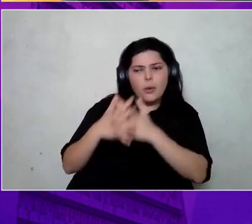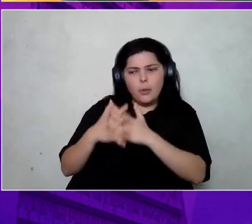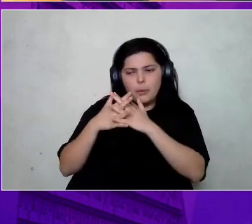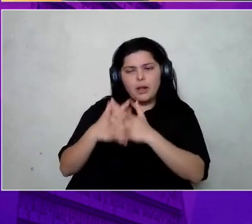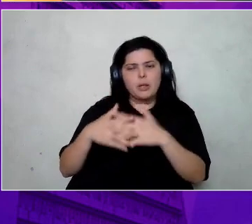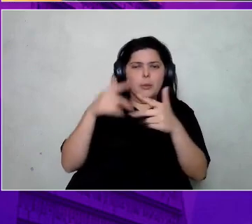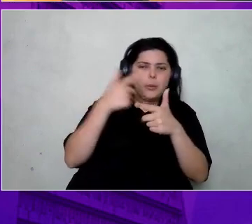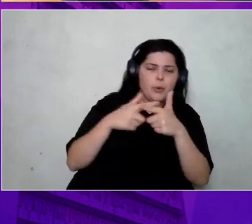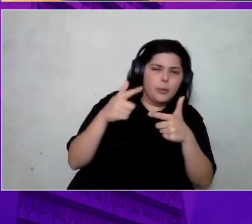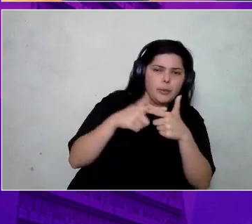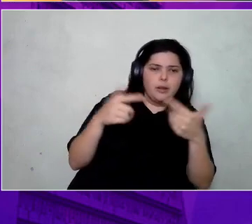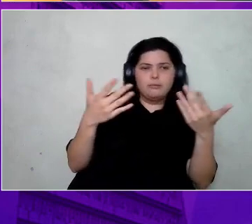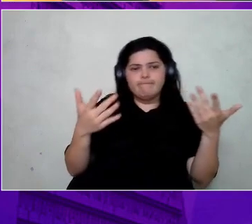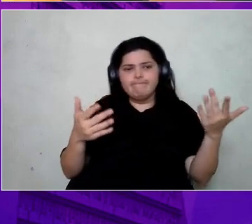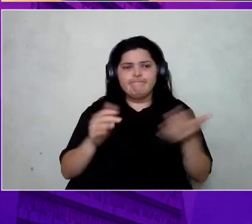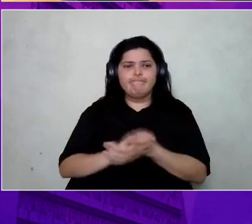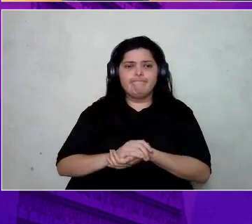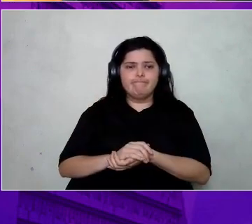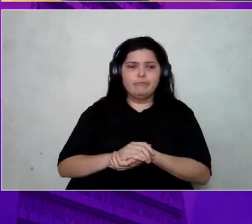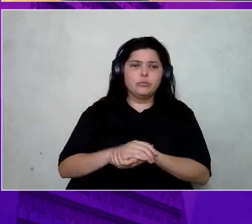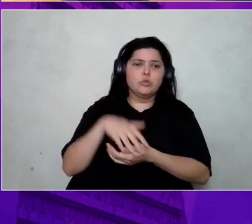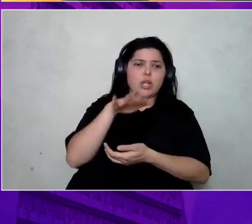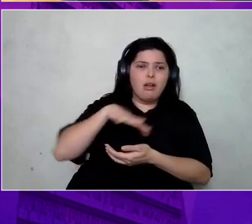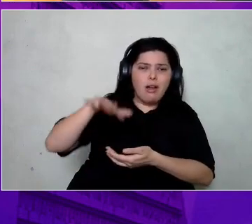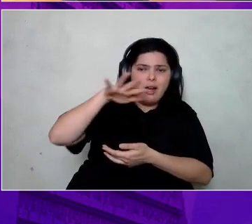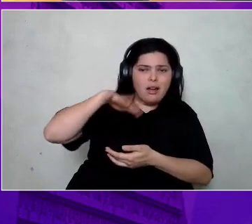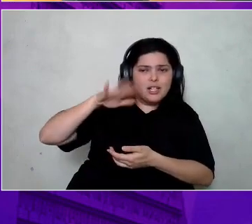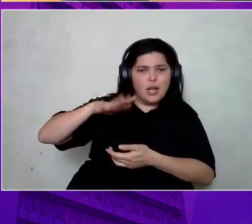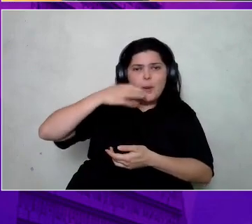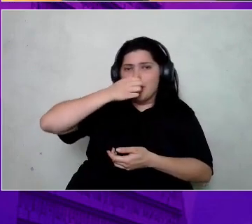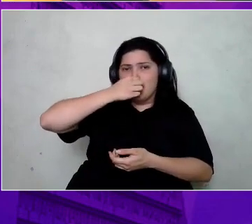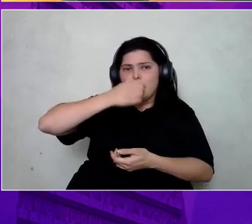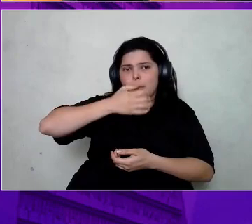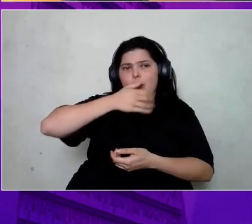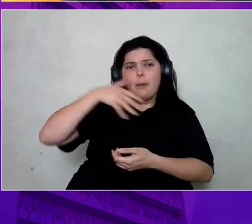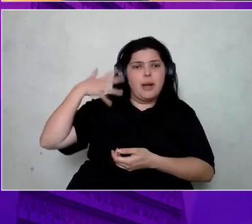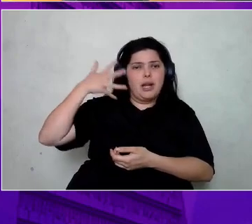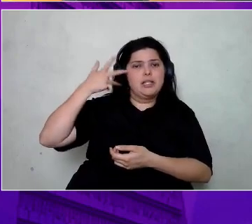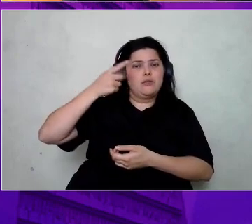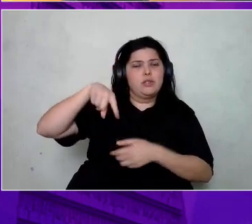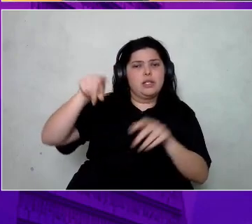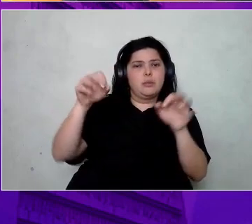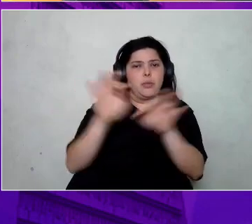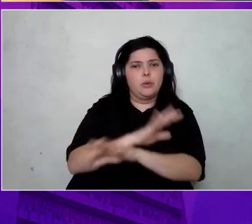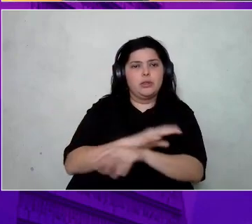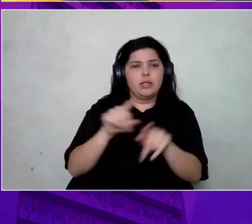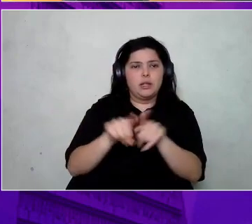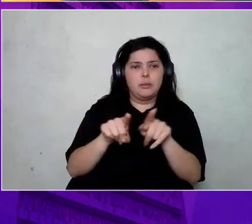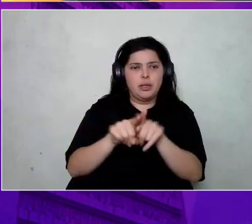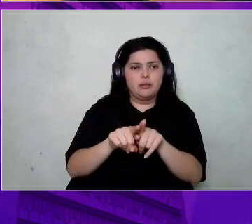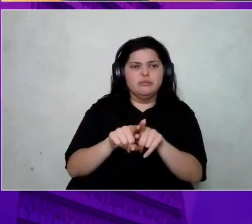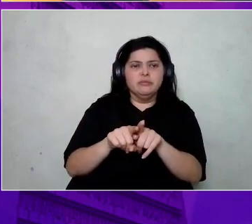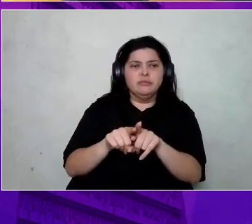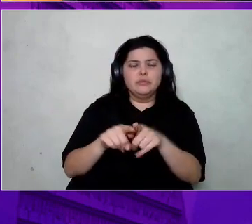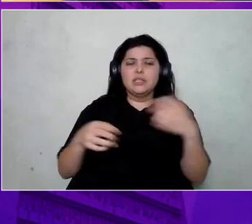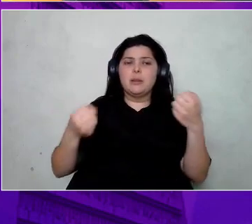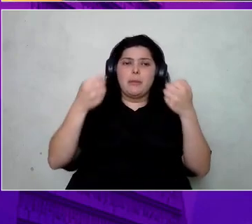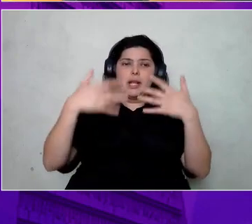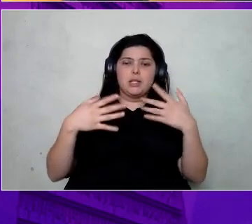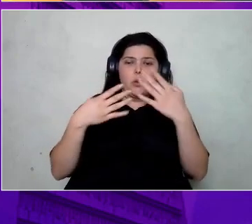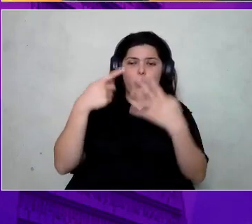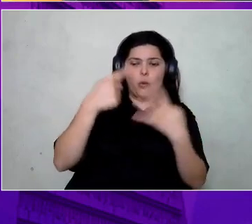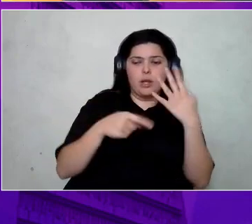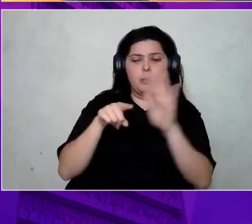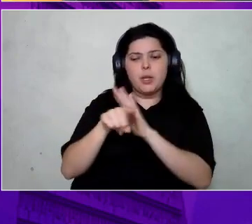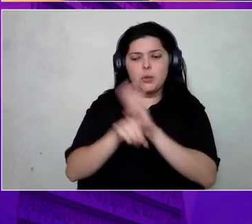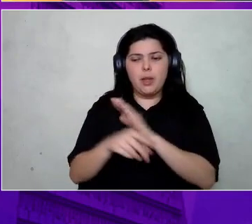aqui, tá? Só essa parte aqui já vale a palestra para vocês. Tá? Essas 4 perguntas mágicas é algo que eu